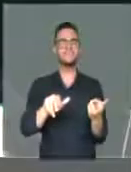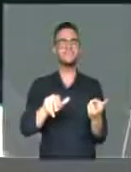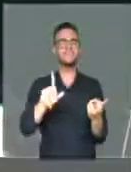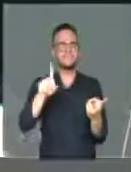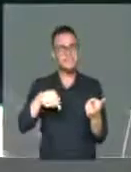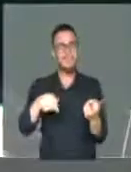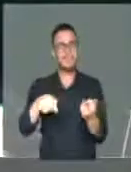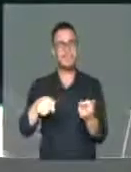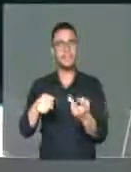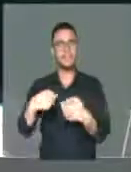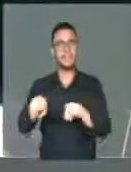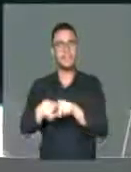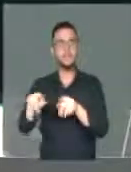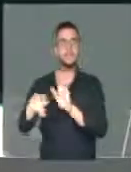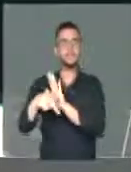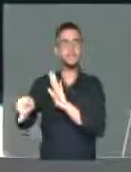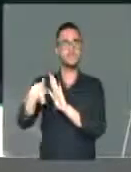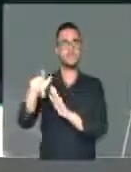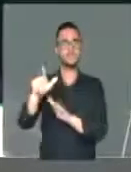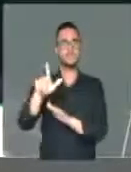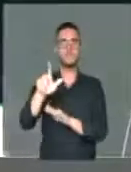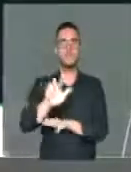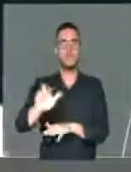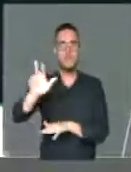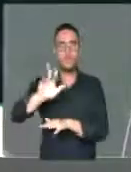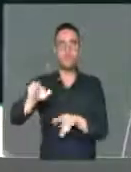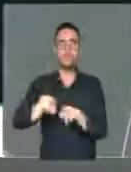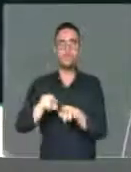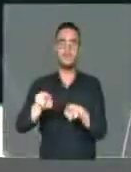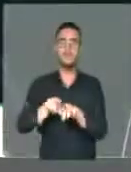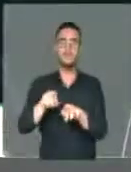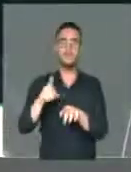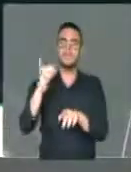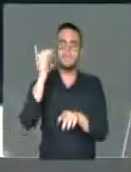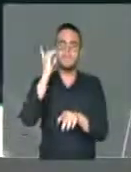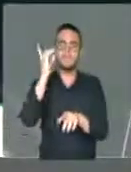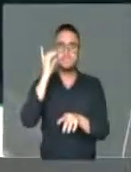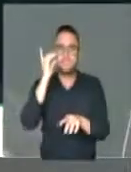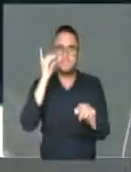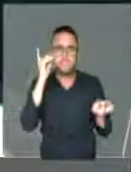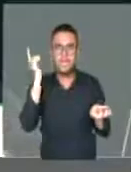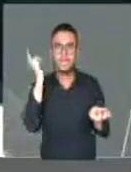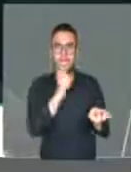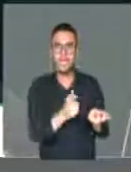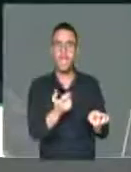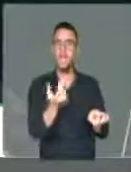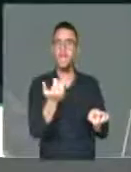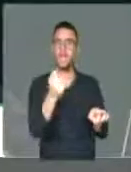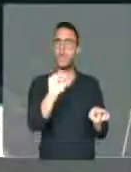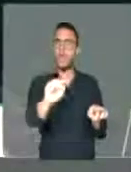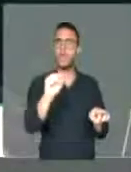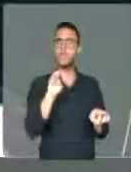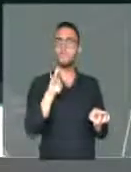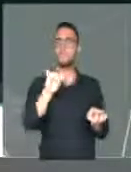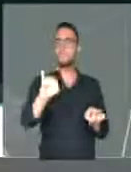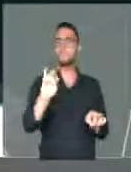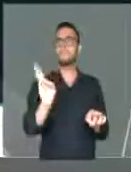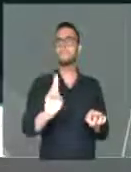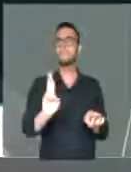do Lula e da Dilma. Eles pegaram 8 bilhões de reais do